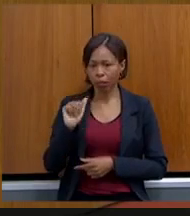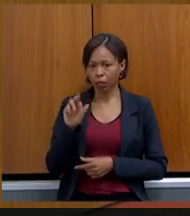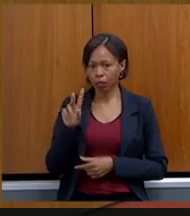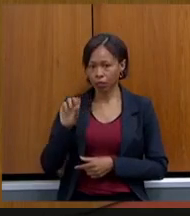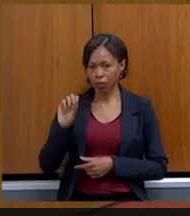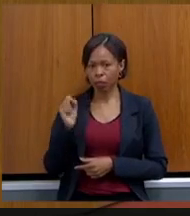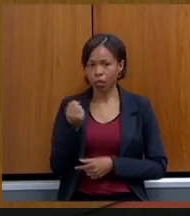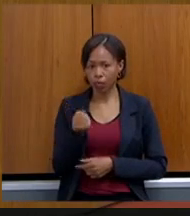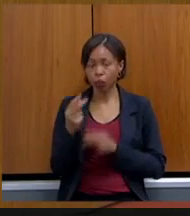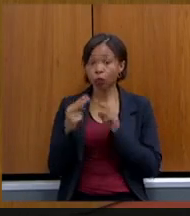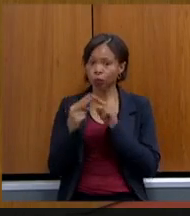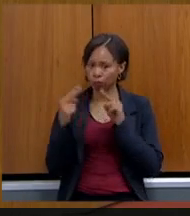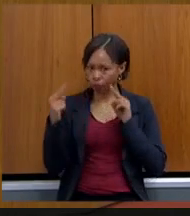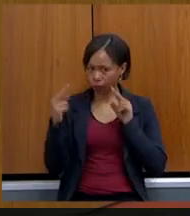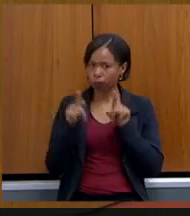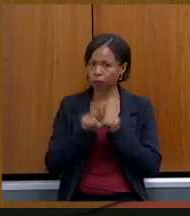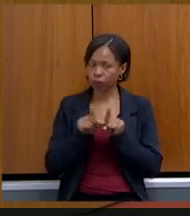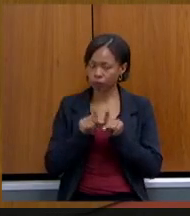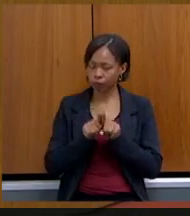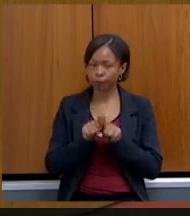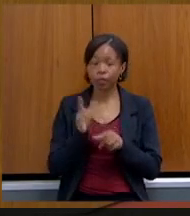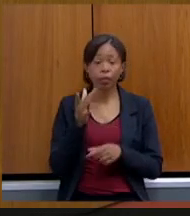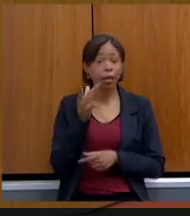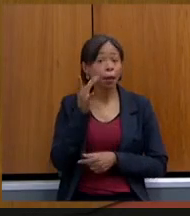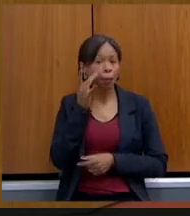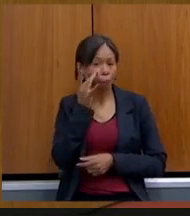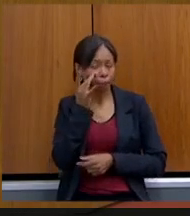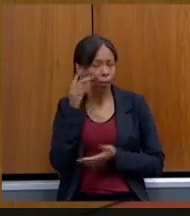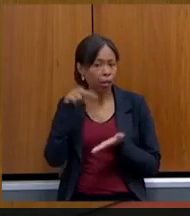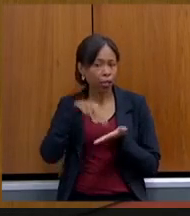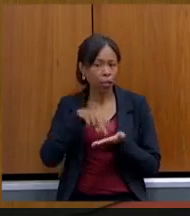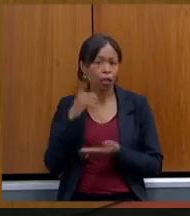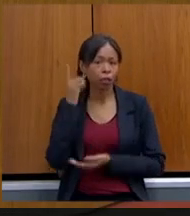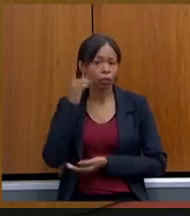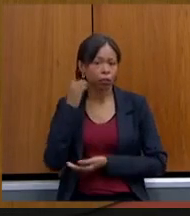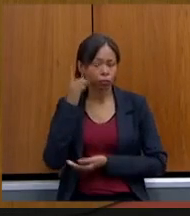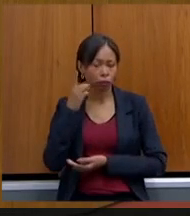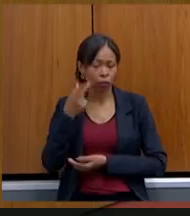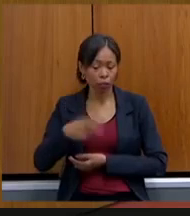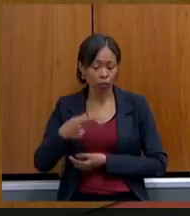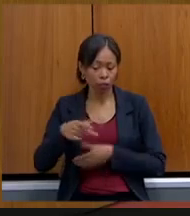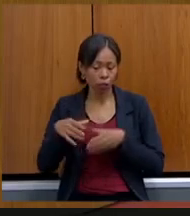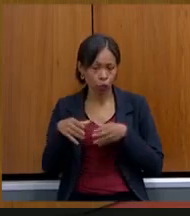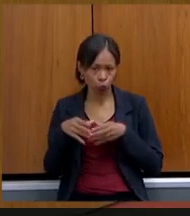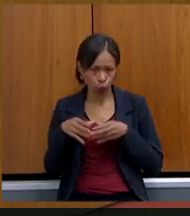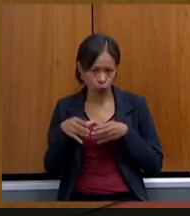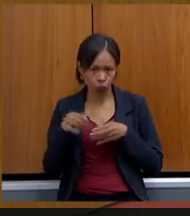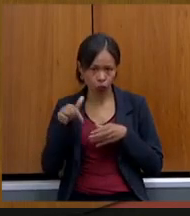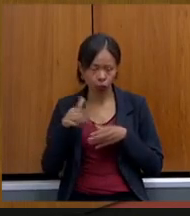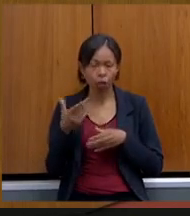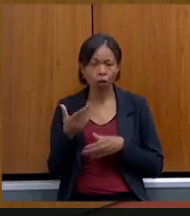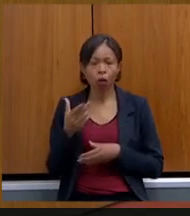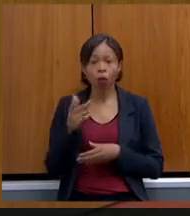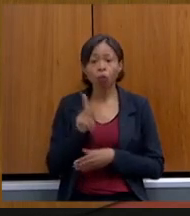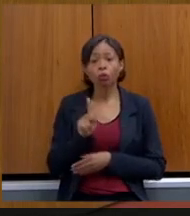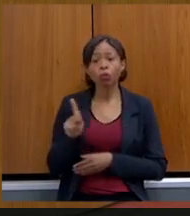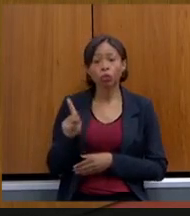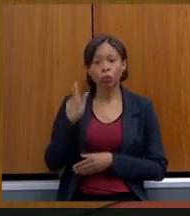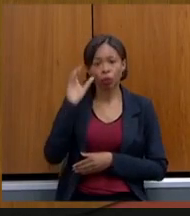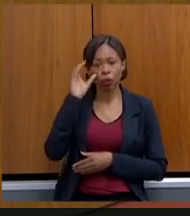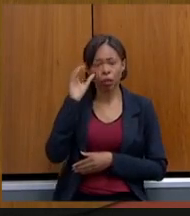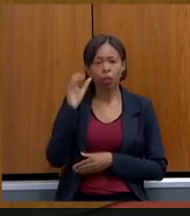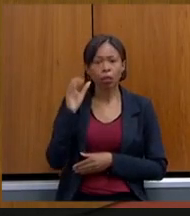presente conosco virtualmente presencialmente conosco o deputado e membro desta comissão Deputado Professor